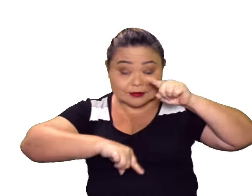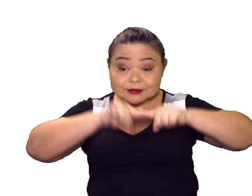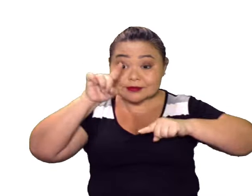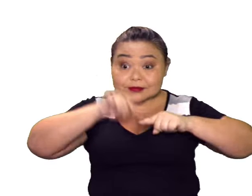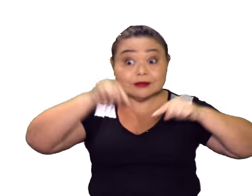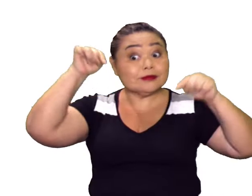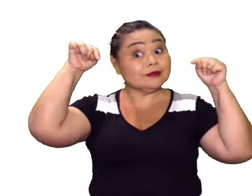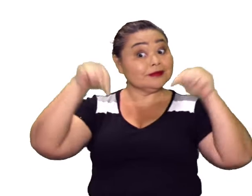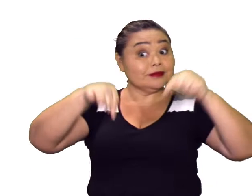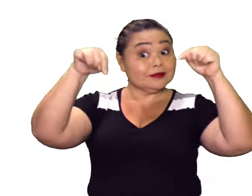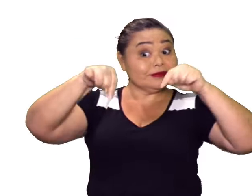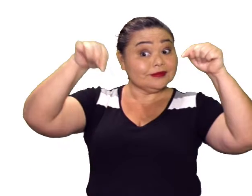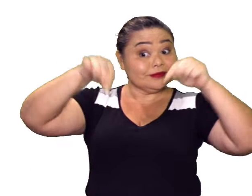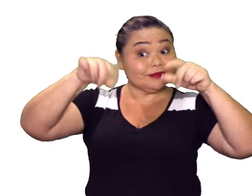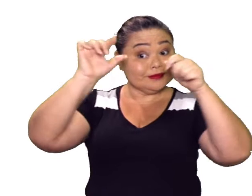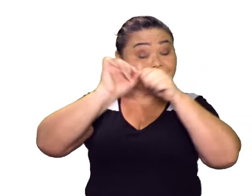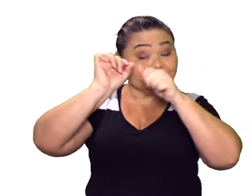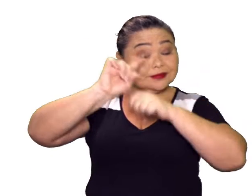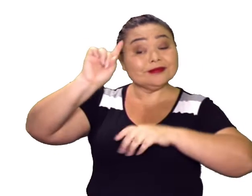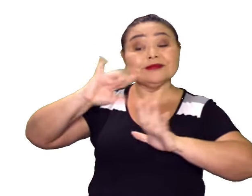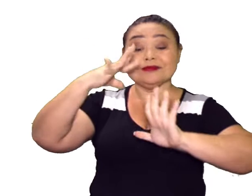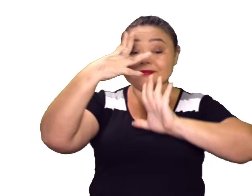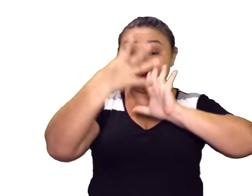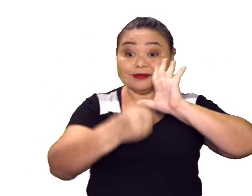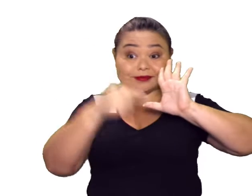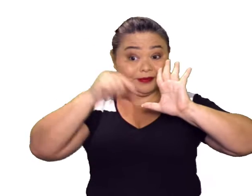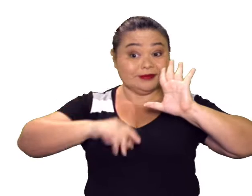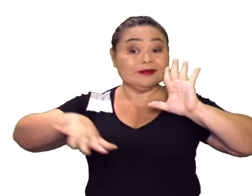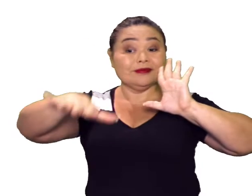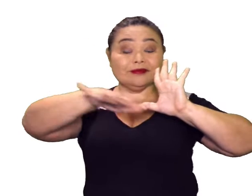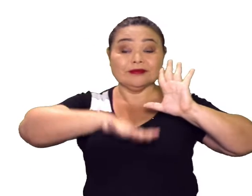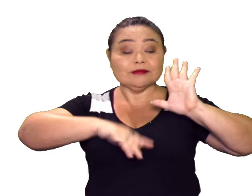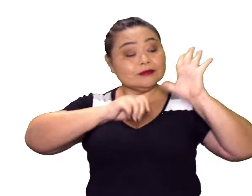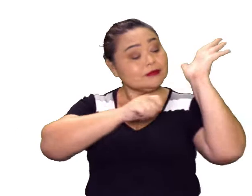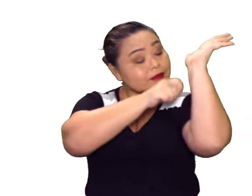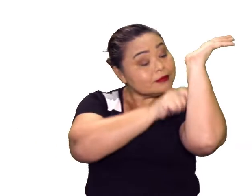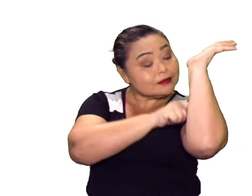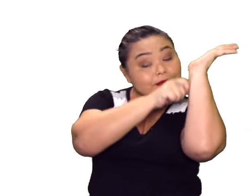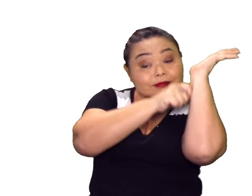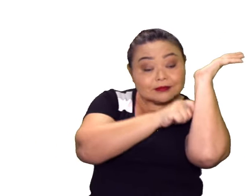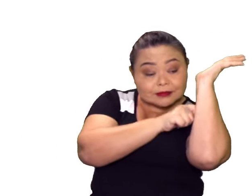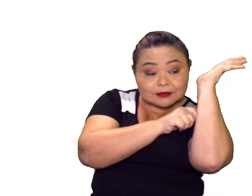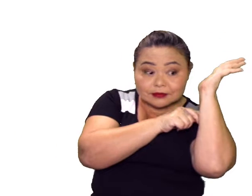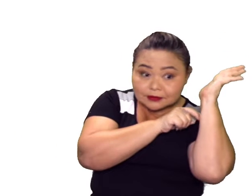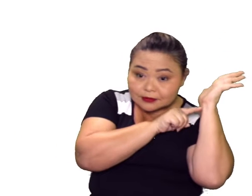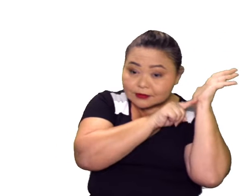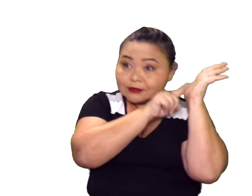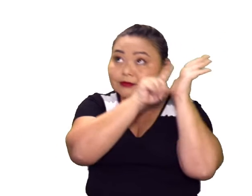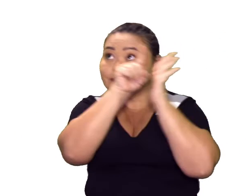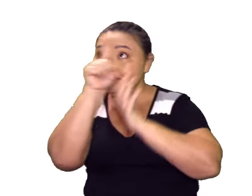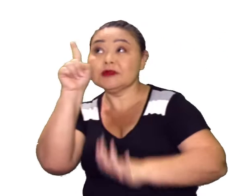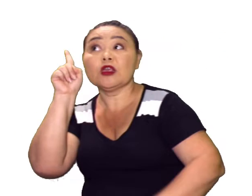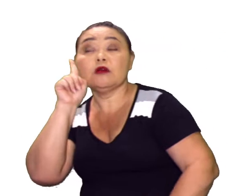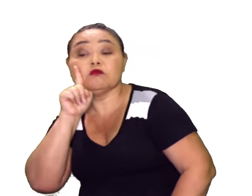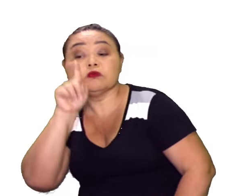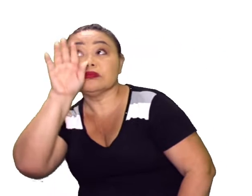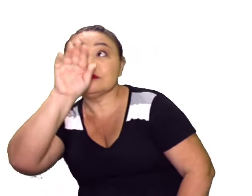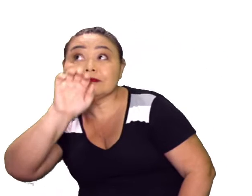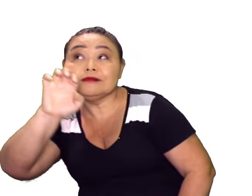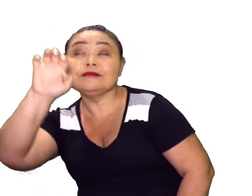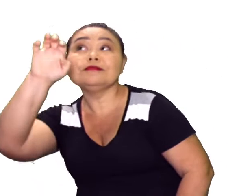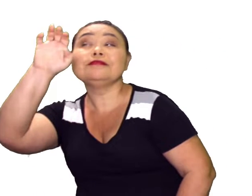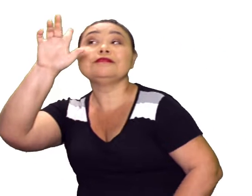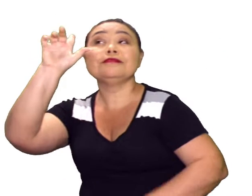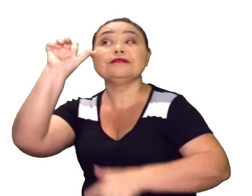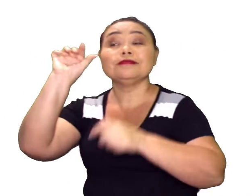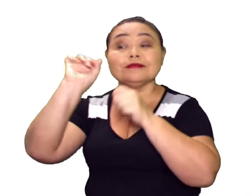vai estar aqui na Amazônia, essa borracha. Então essa borracha vai sair da Amazônia, vai para os Estados Unidos e Europa